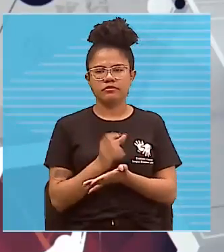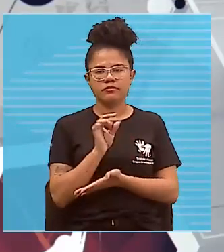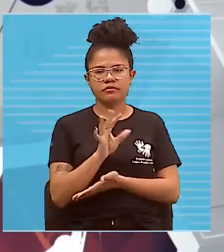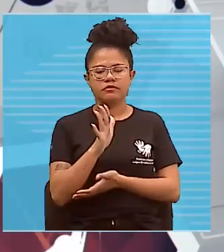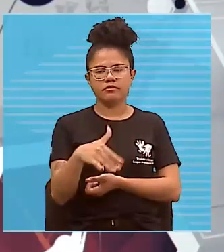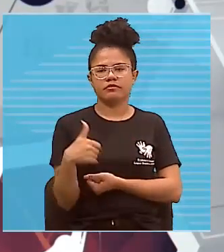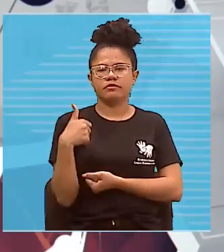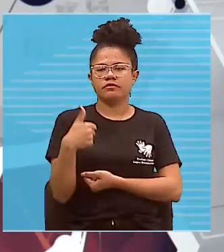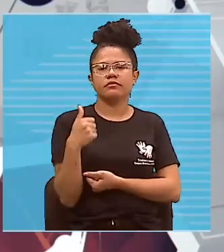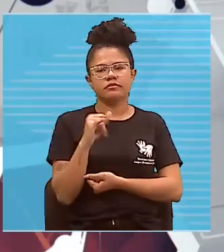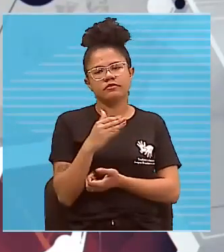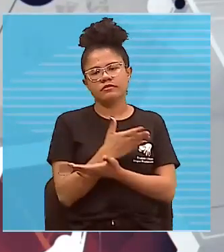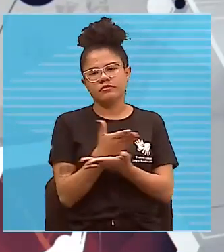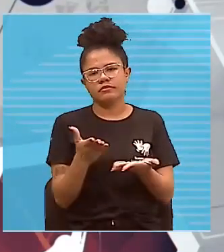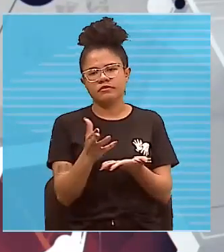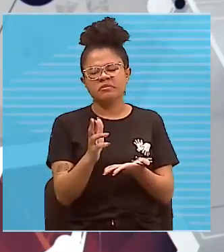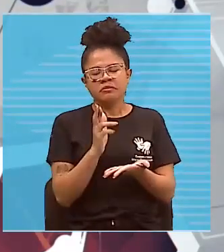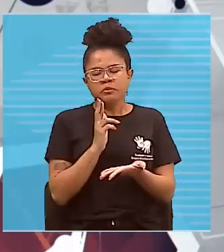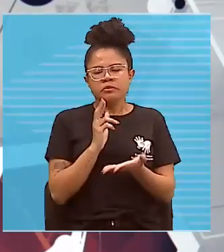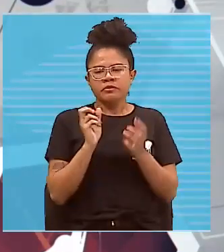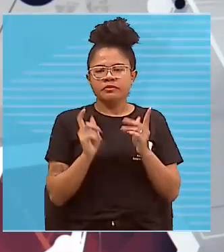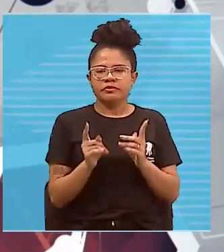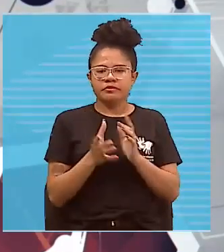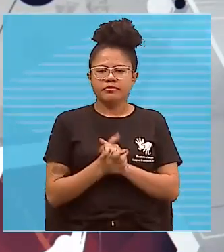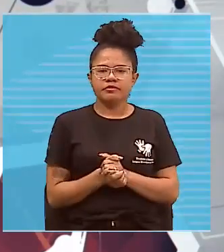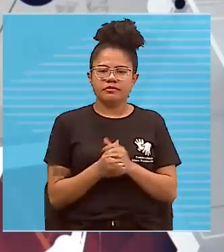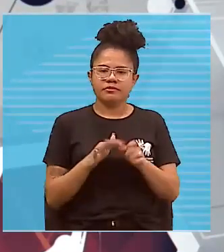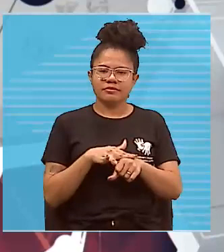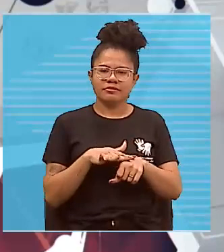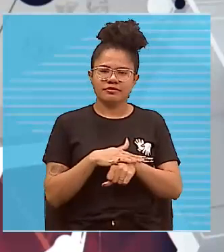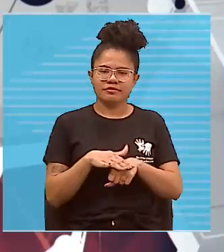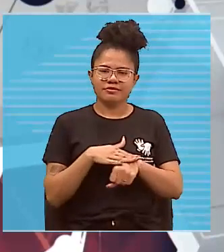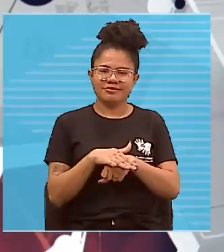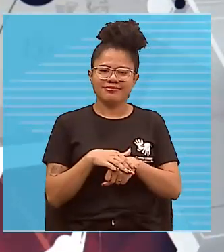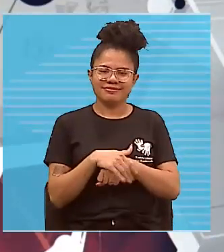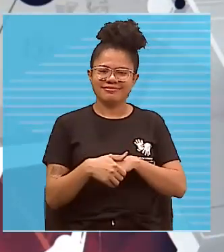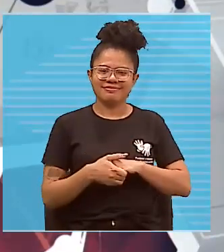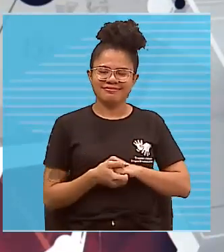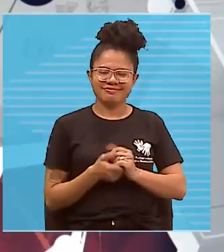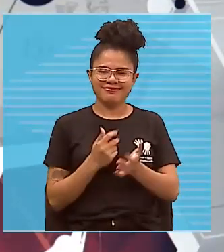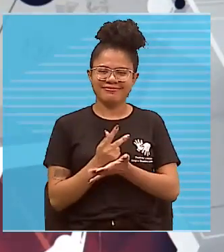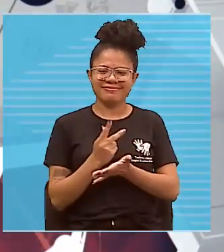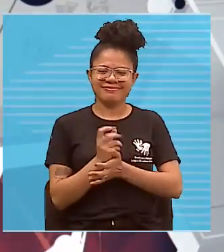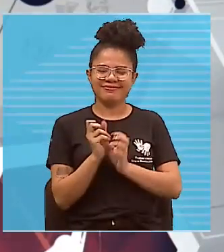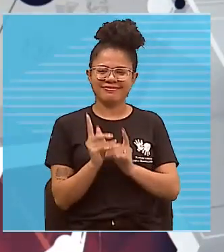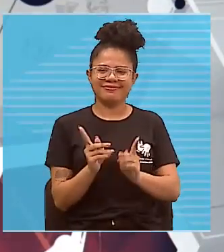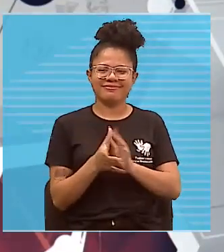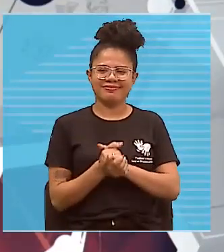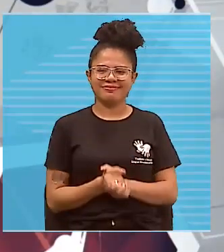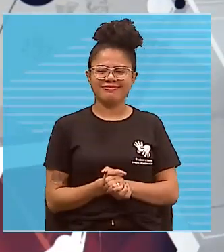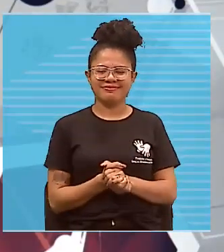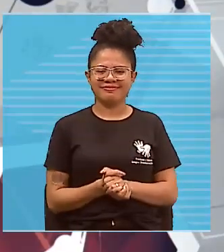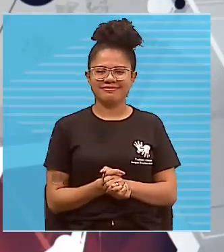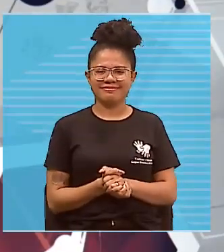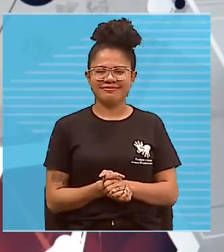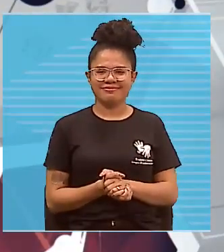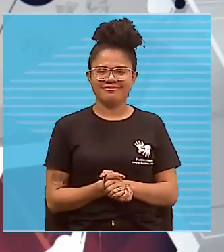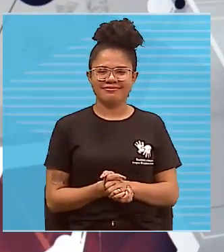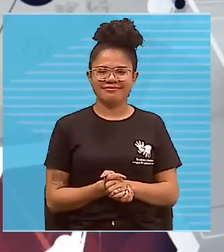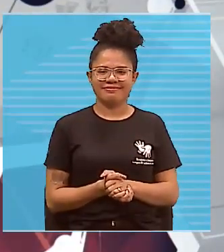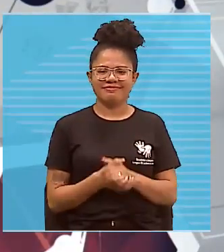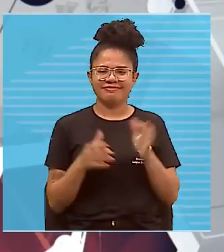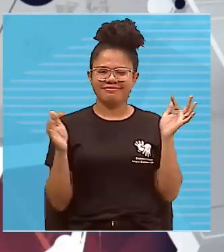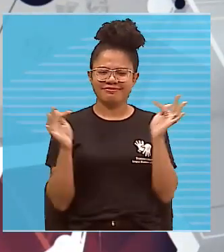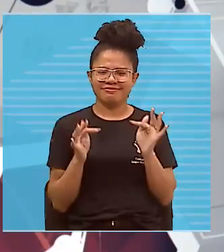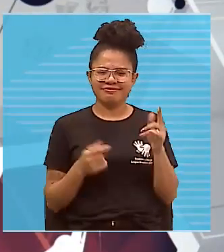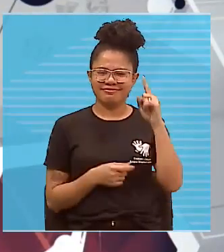muito melhor quando vocês estão participando aqui, batendo maior papo comigo, né? Então, dona Michele, bom dia, feliz dia para todos os